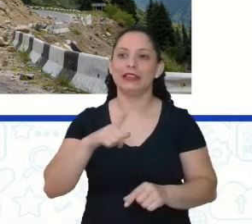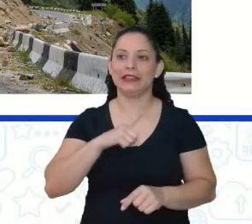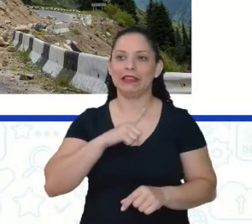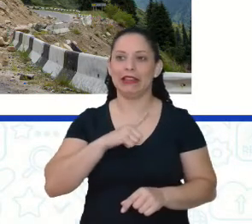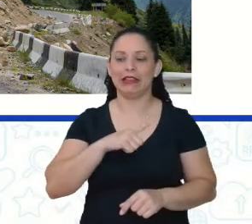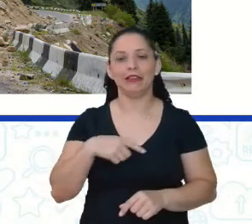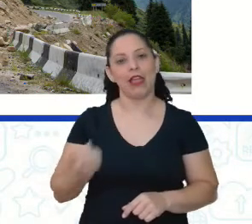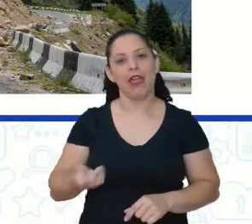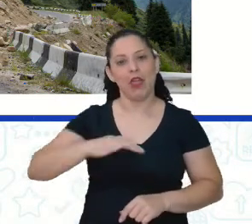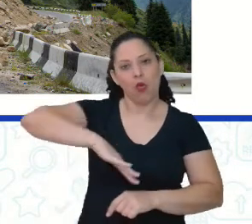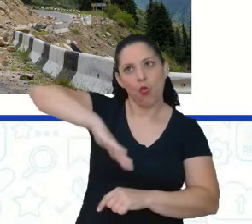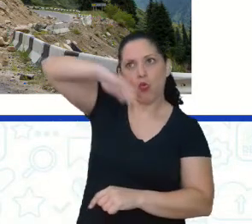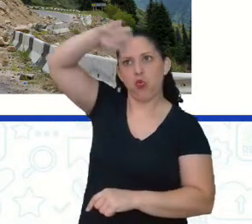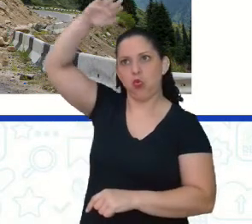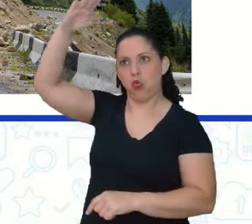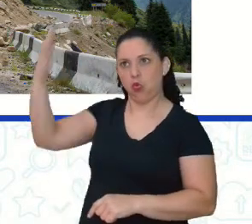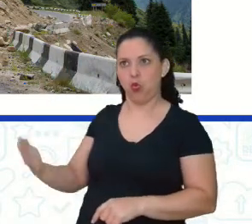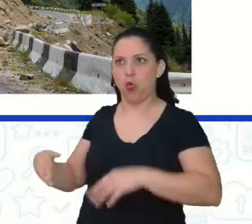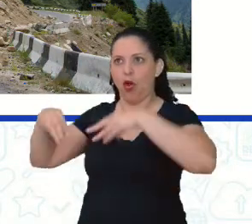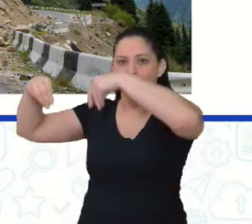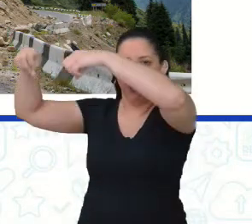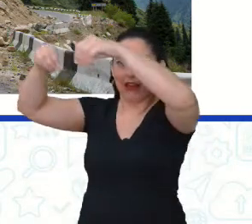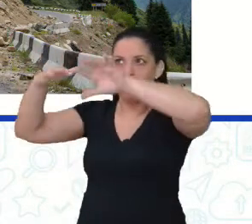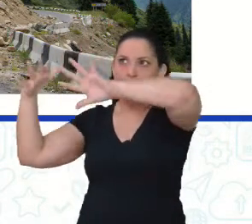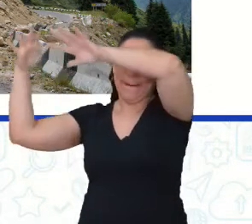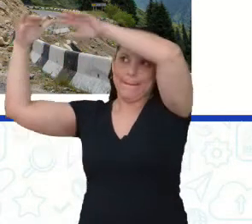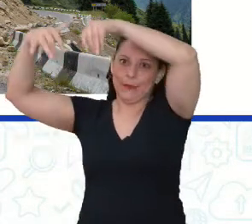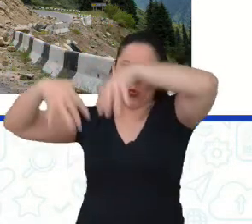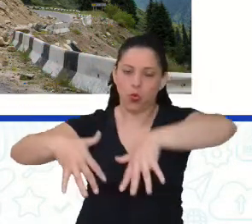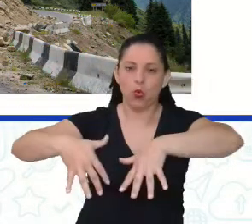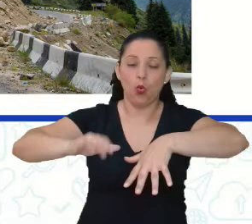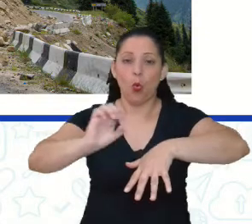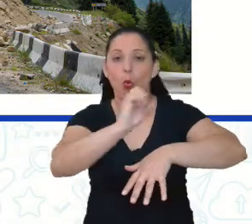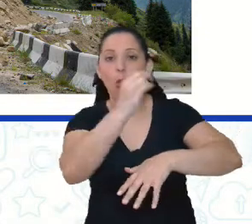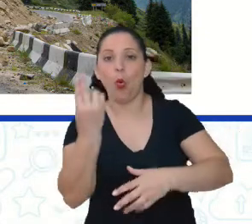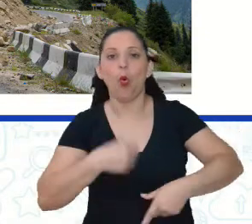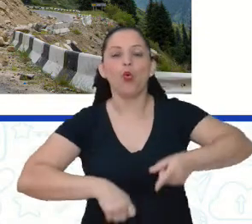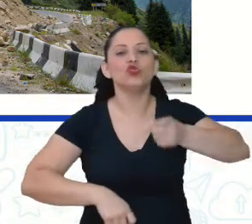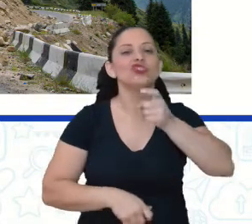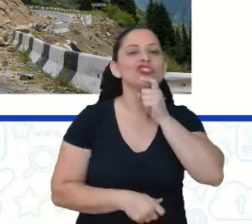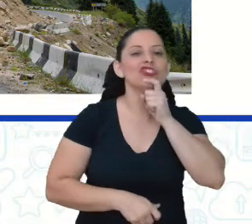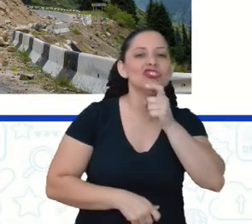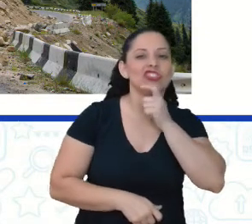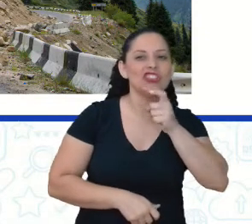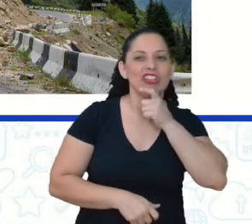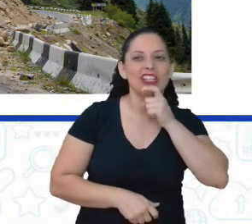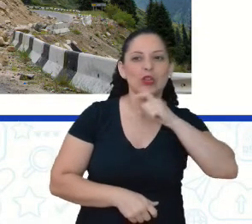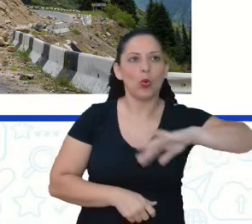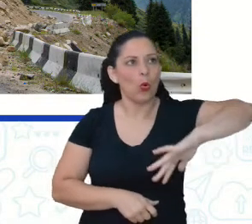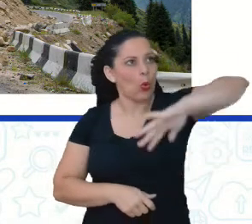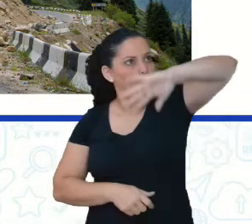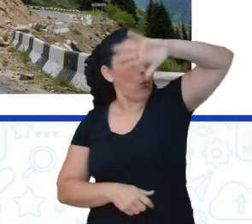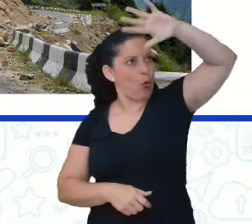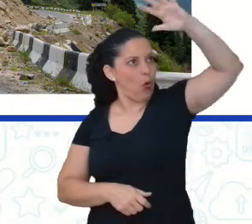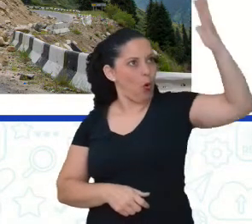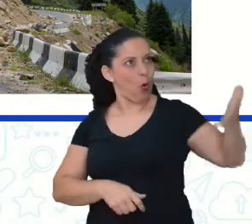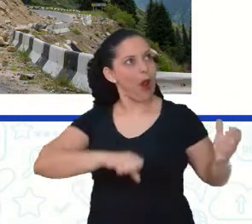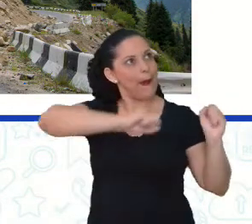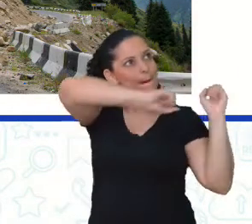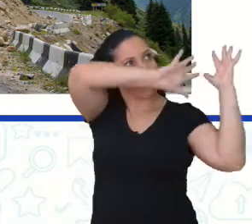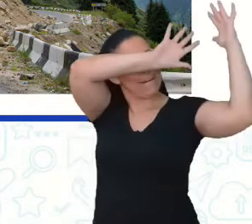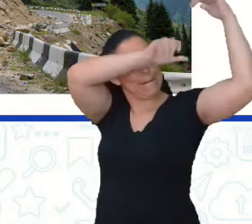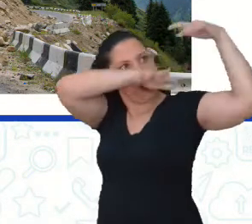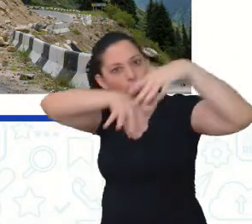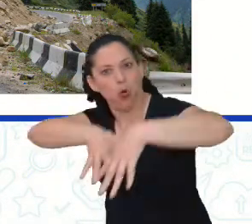de gelo. Então, no gelo, a gente sabe que é o quê? Uma avalanche, né? Então, avalanche é um perigo, tá?